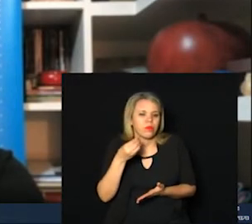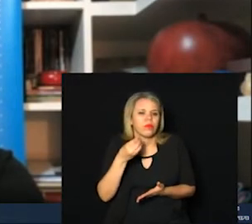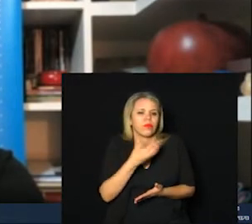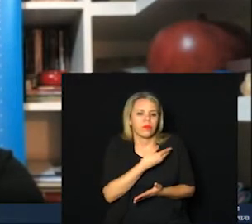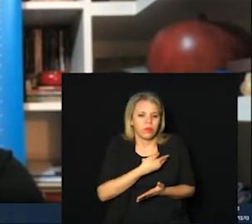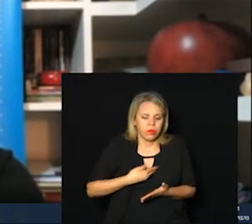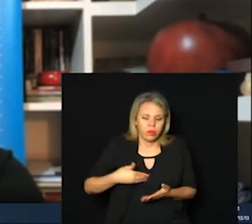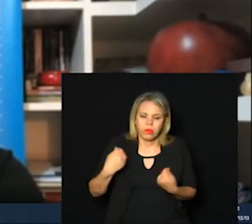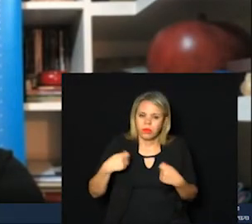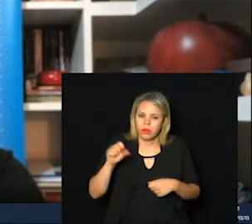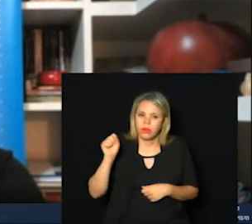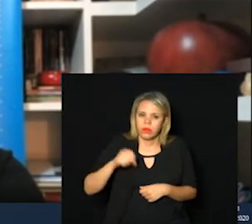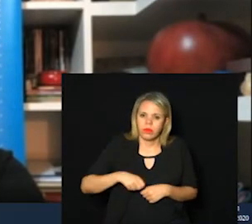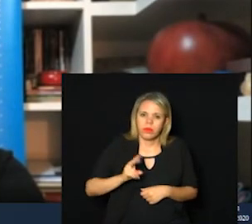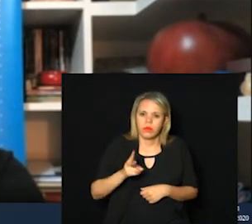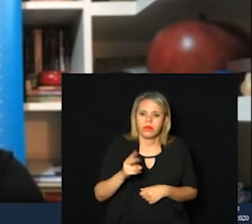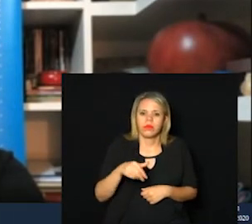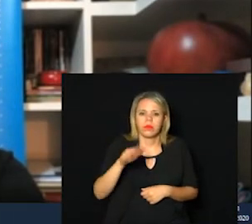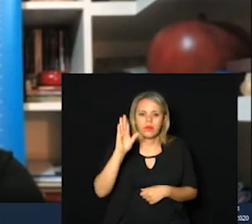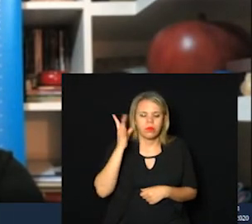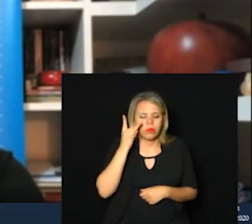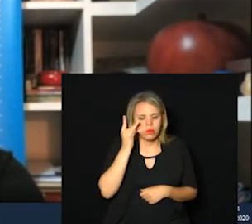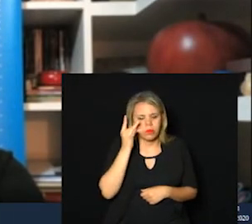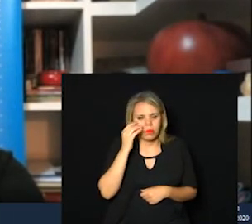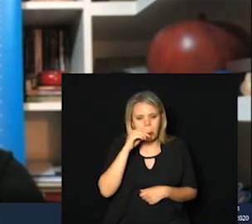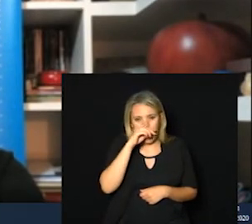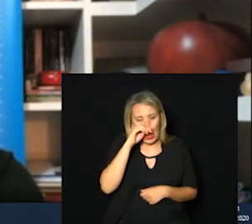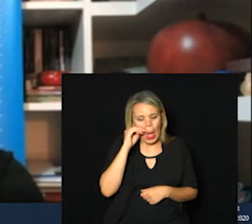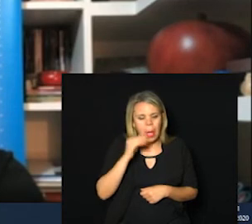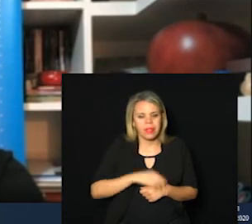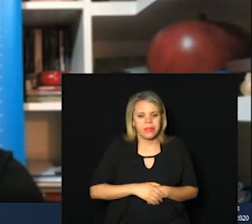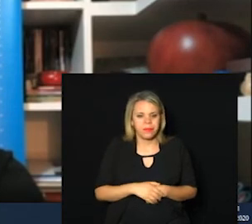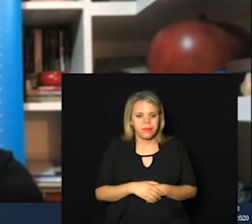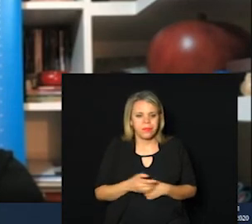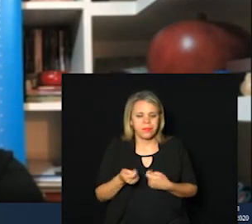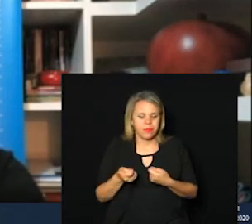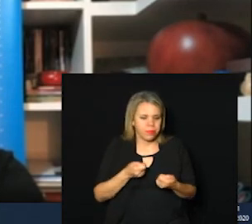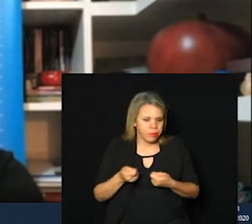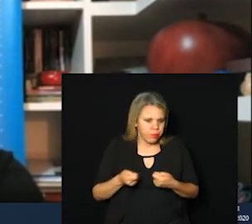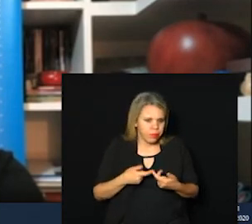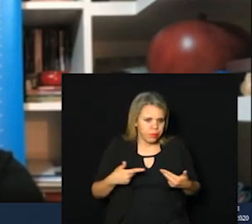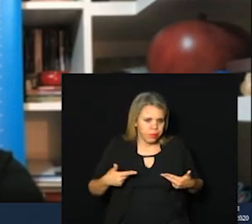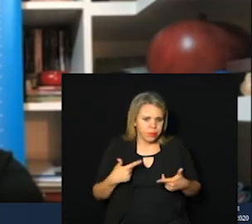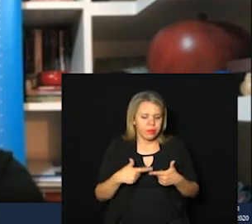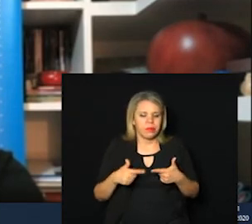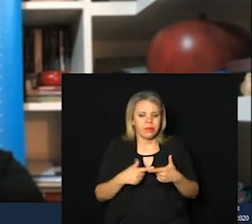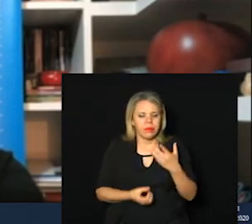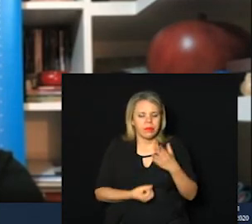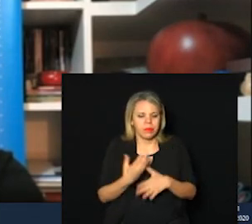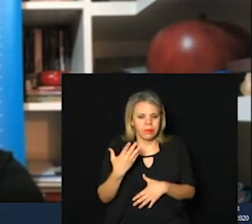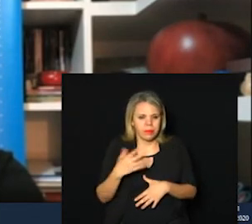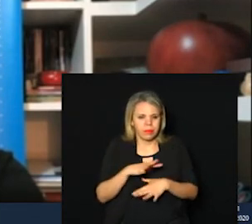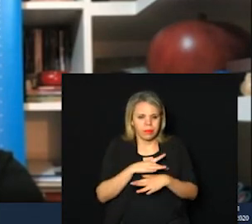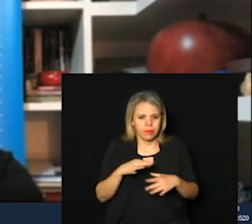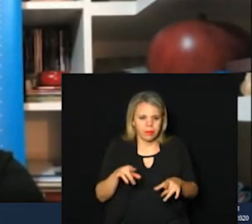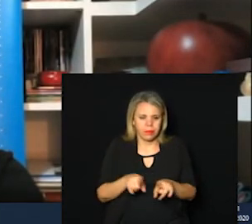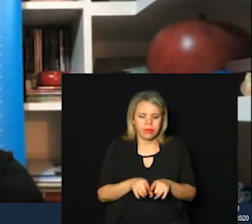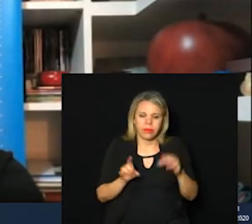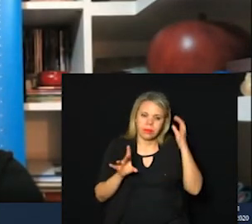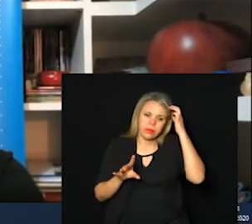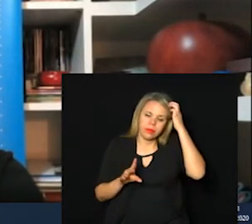precisa, sim, estar cada vez mais presente para lidar com todas as problemáticas, mas não só, para